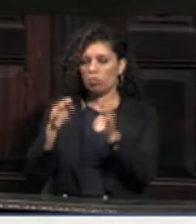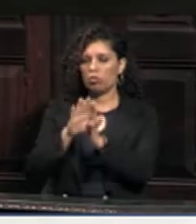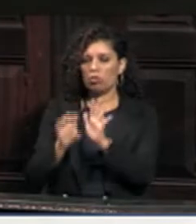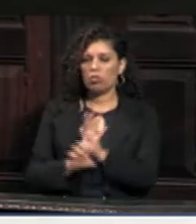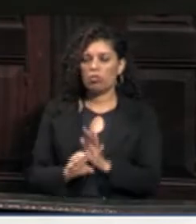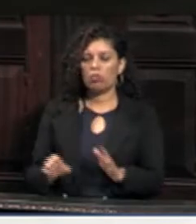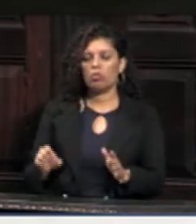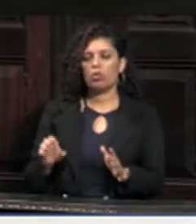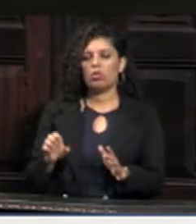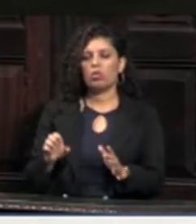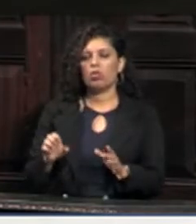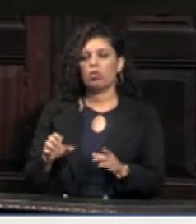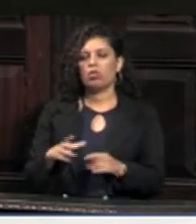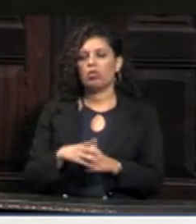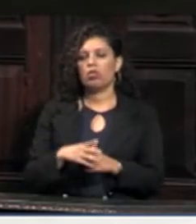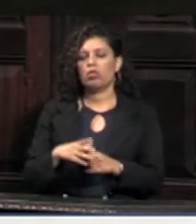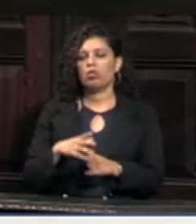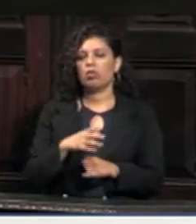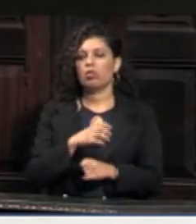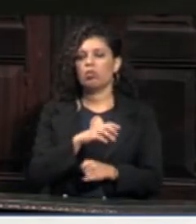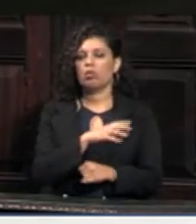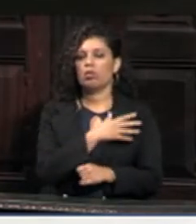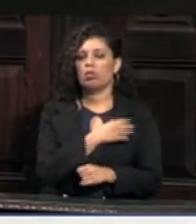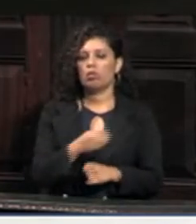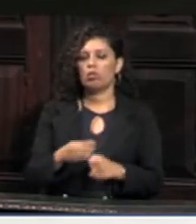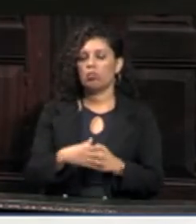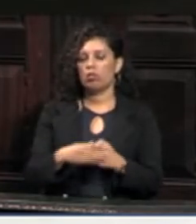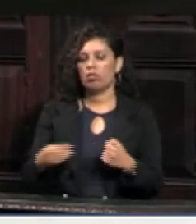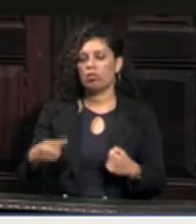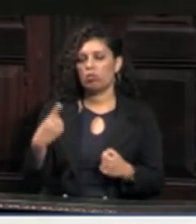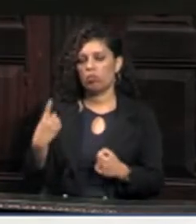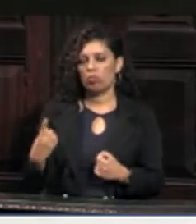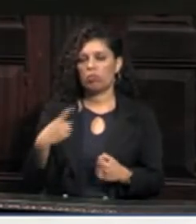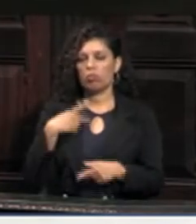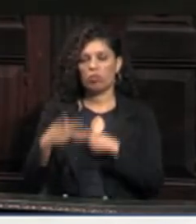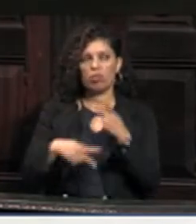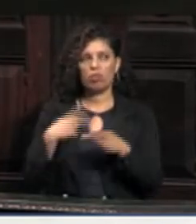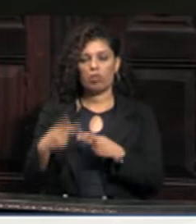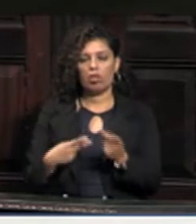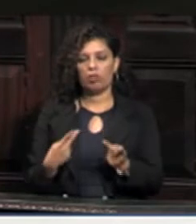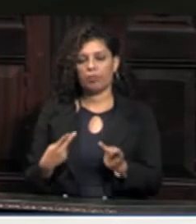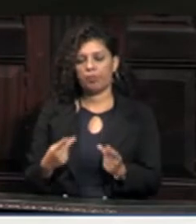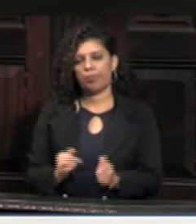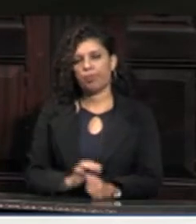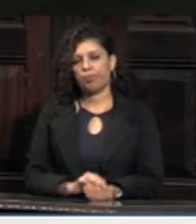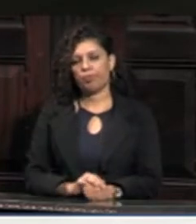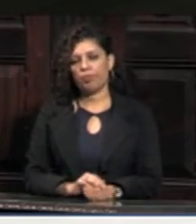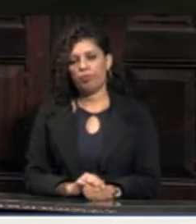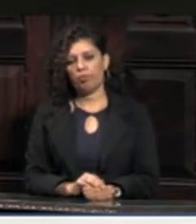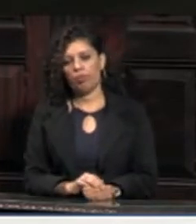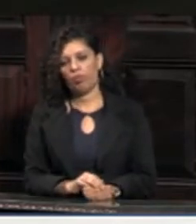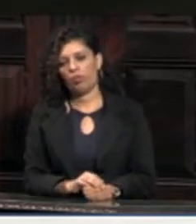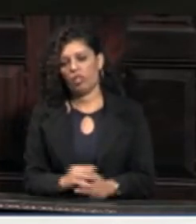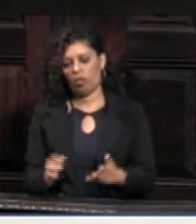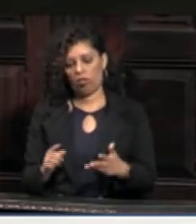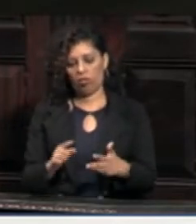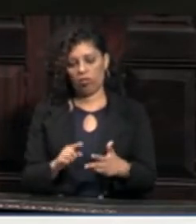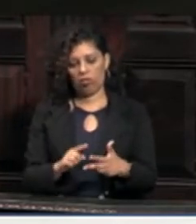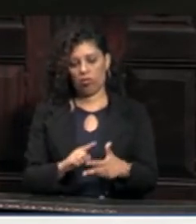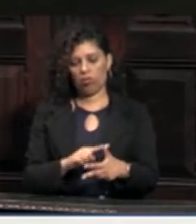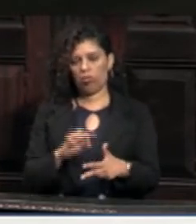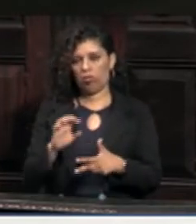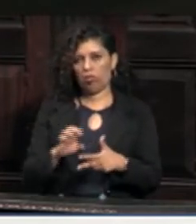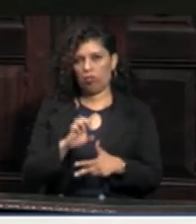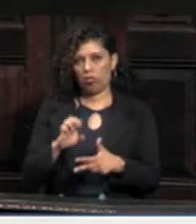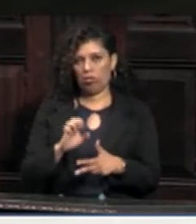parágrafo único acrescido ao artigo 1º nos seguintes termos: o Poder Executivo